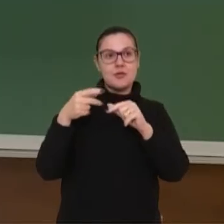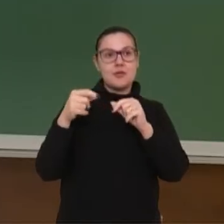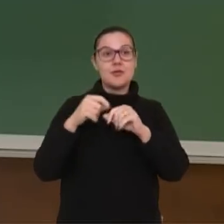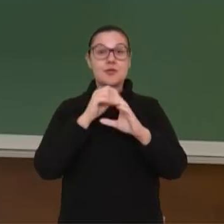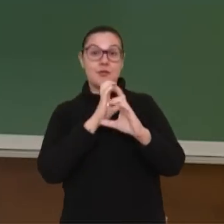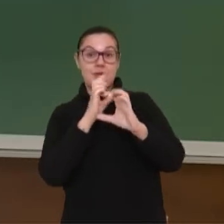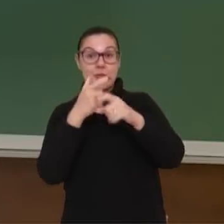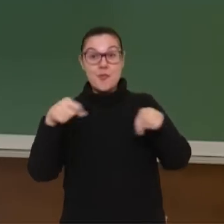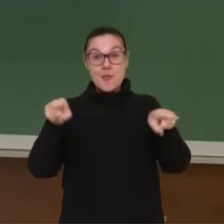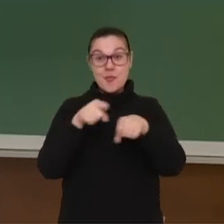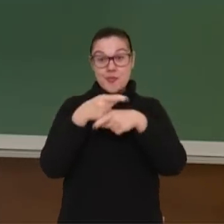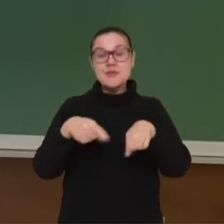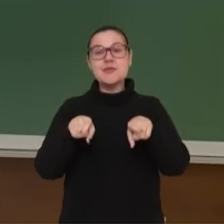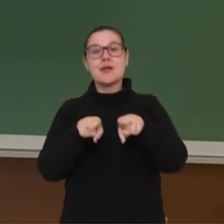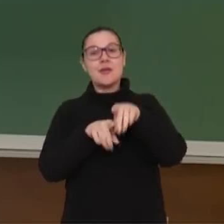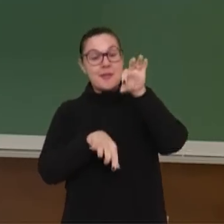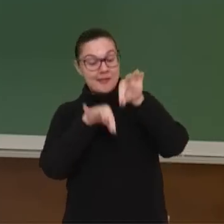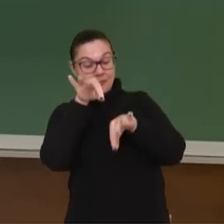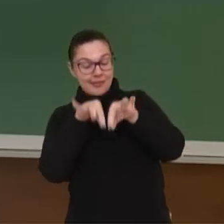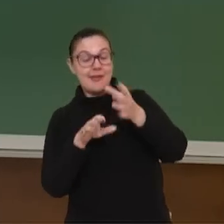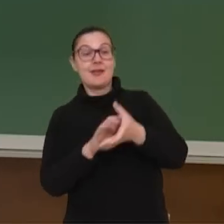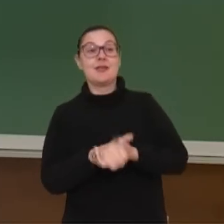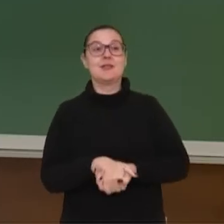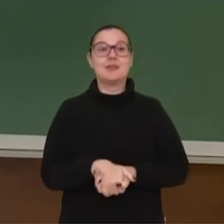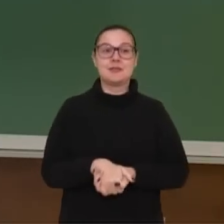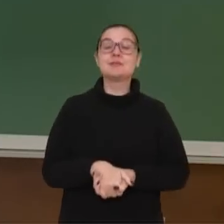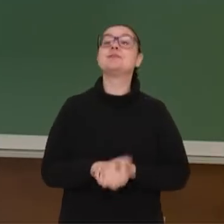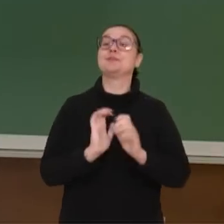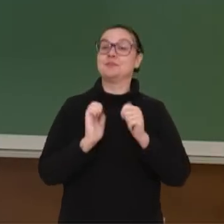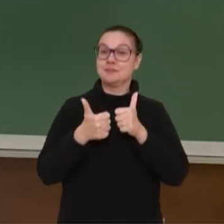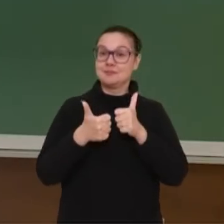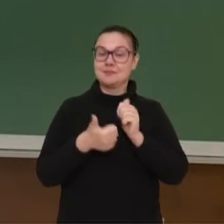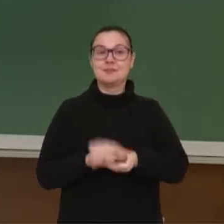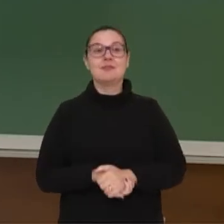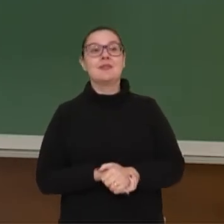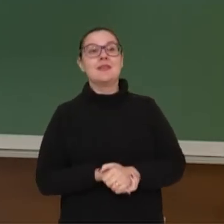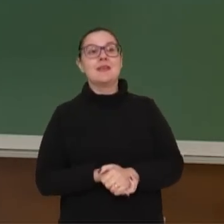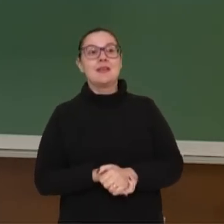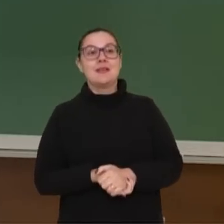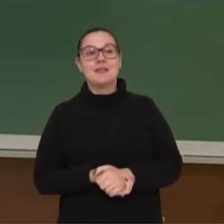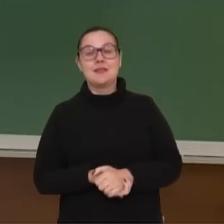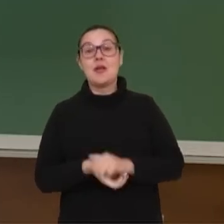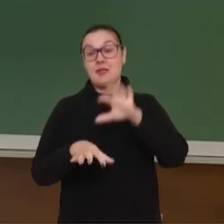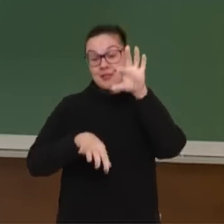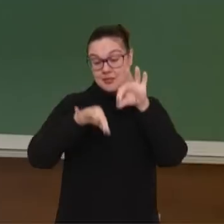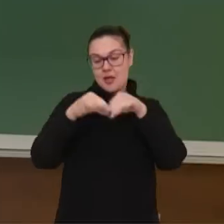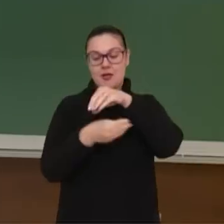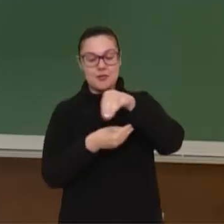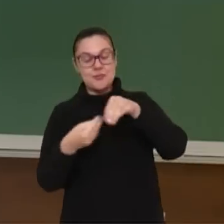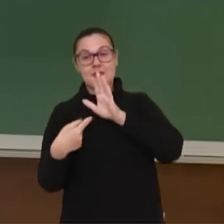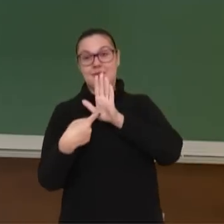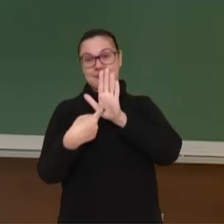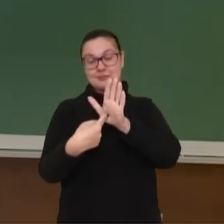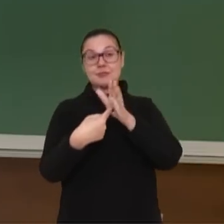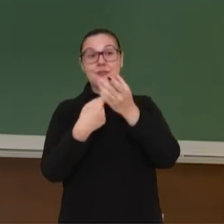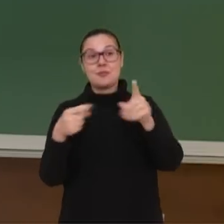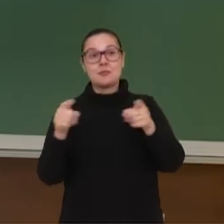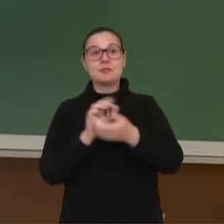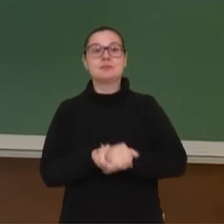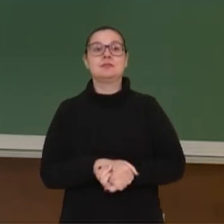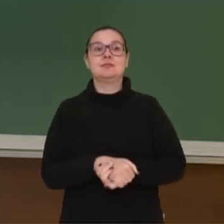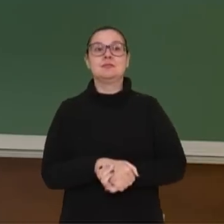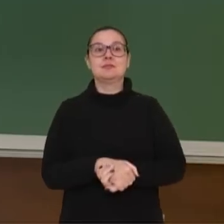estão fazendo teatro, mas ao mesmo tempo eles estão tocando trompetes, né? Estão fazendo música junto com sua apresentação.